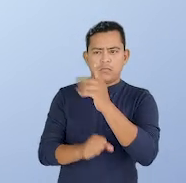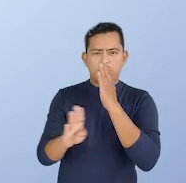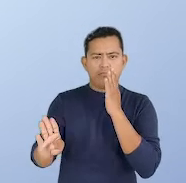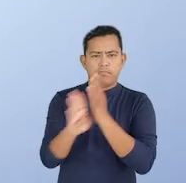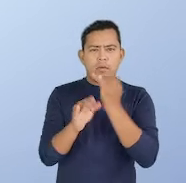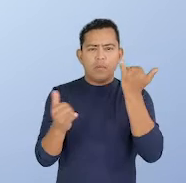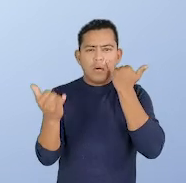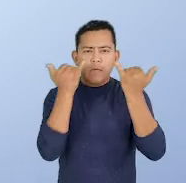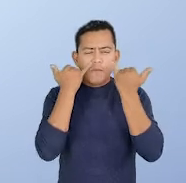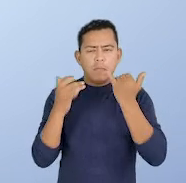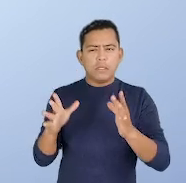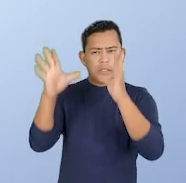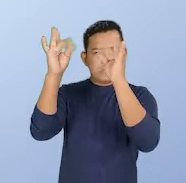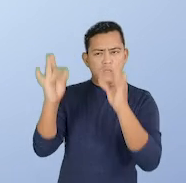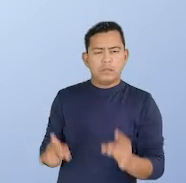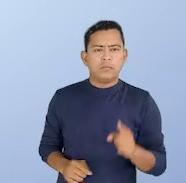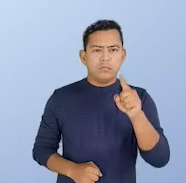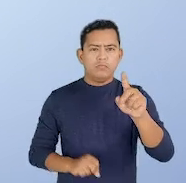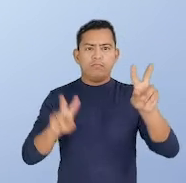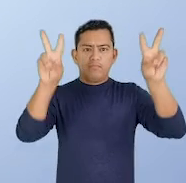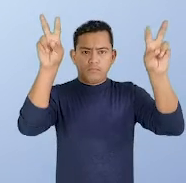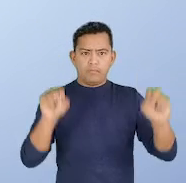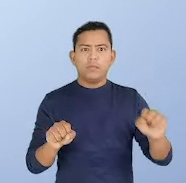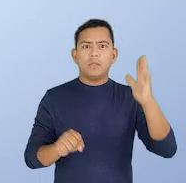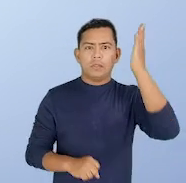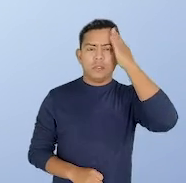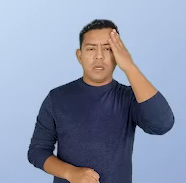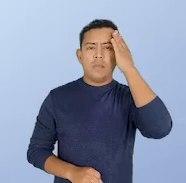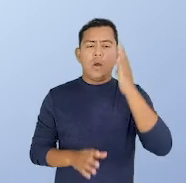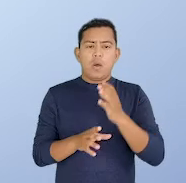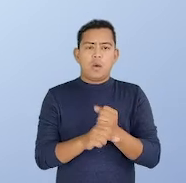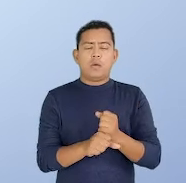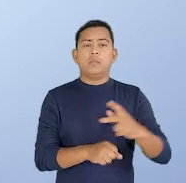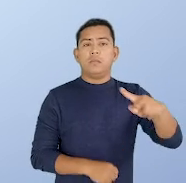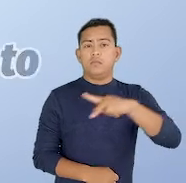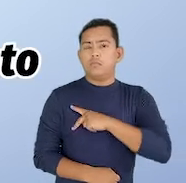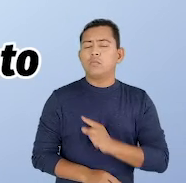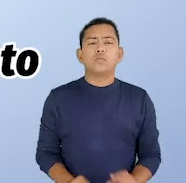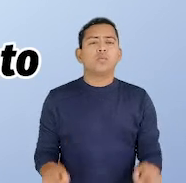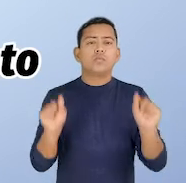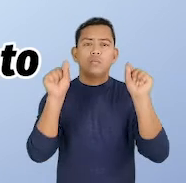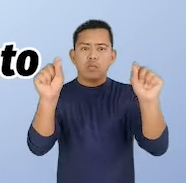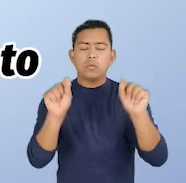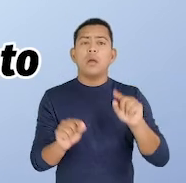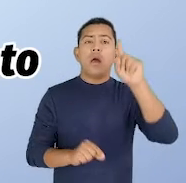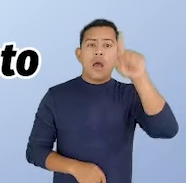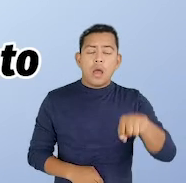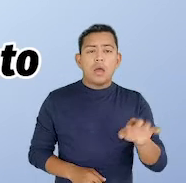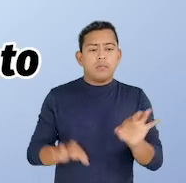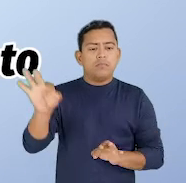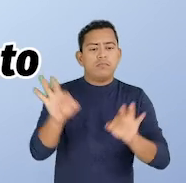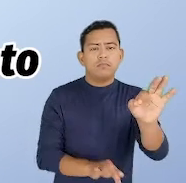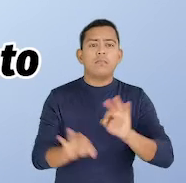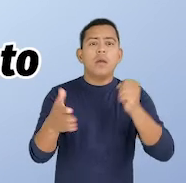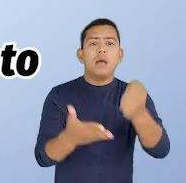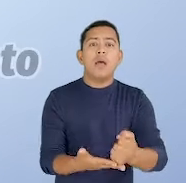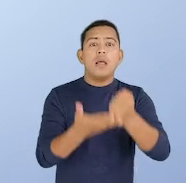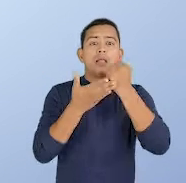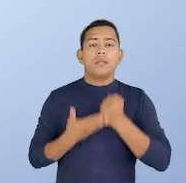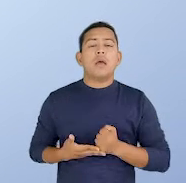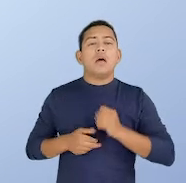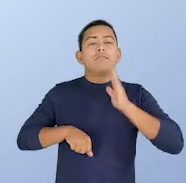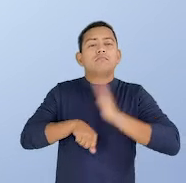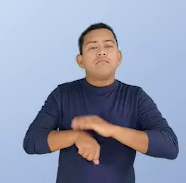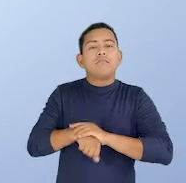Desmistificando o orçamento. Você já ouviu falar de orçamento público? O orçamento público é um instrumento de planejamento